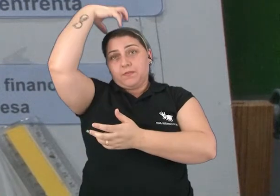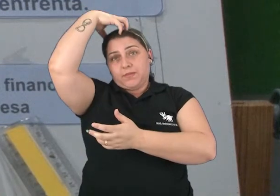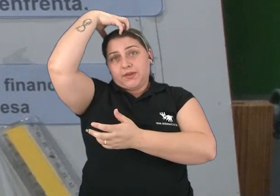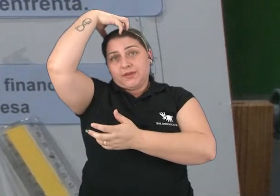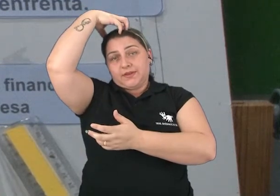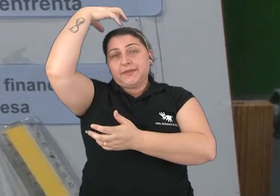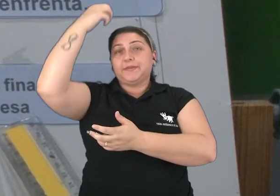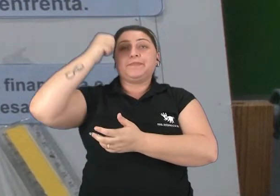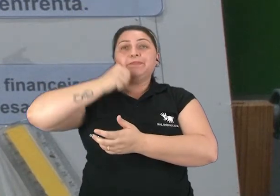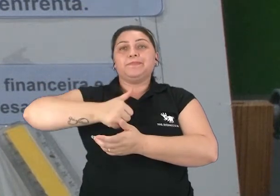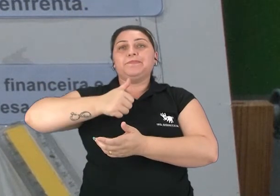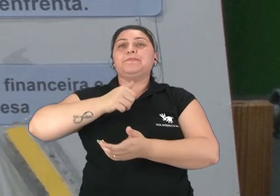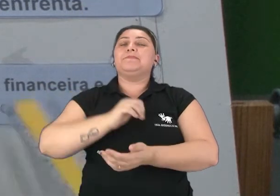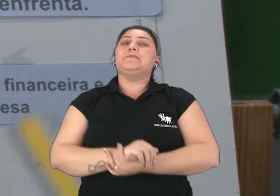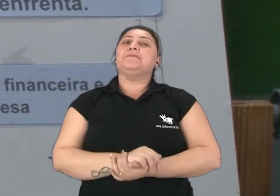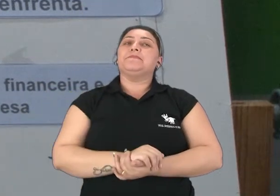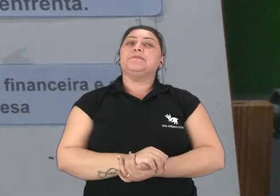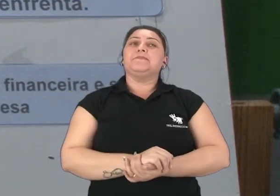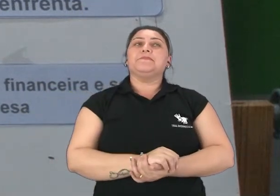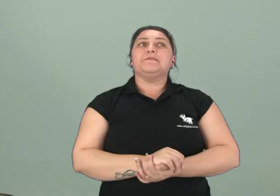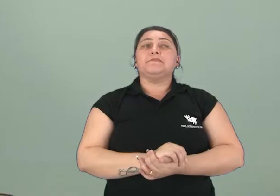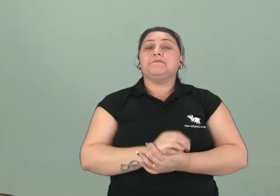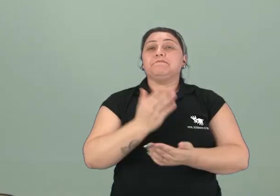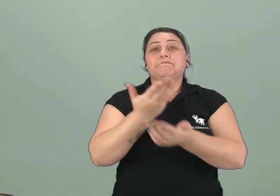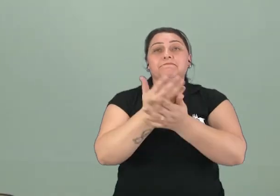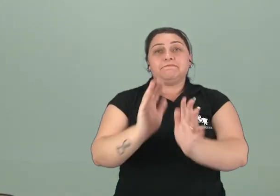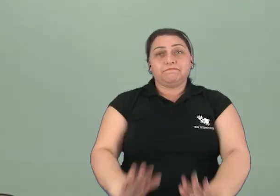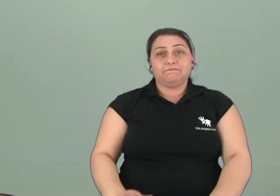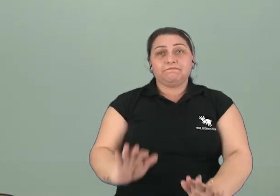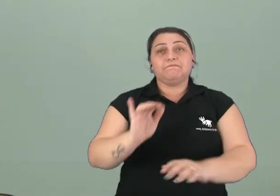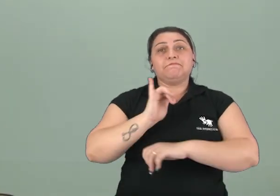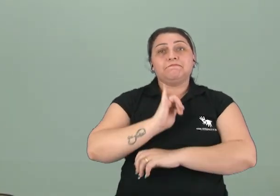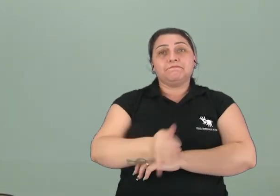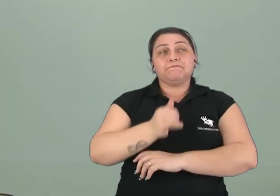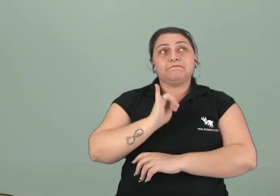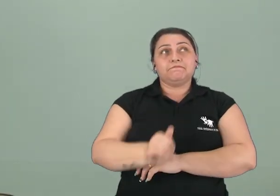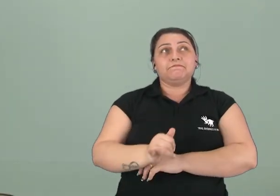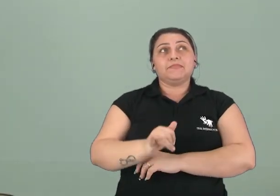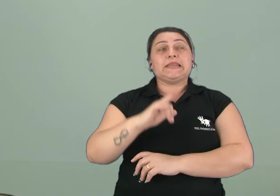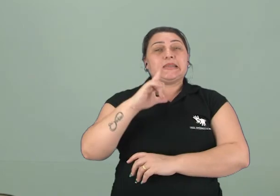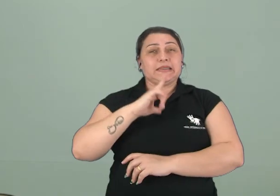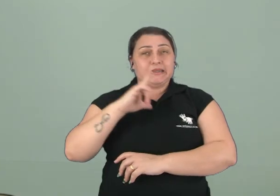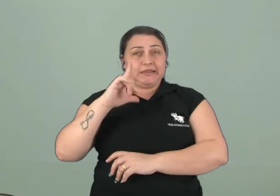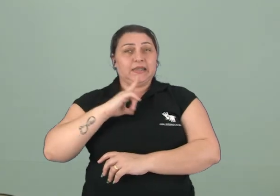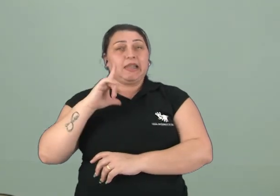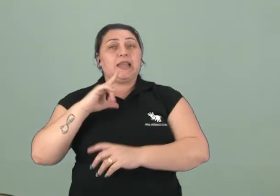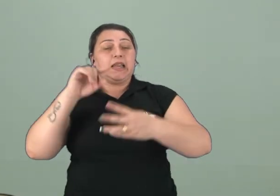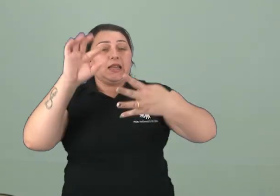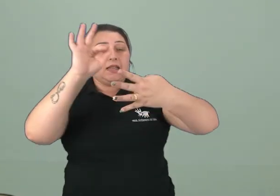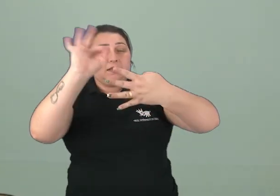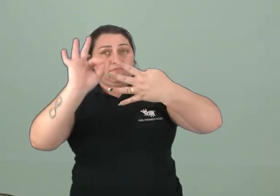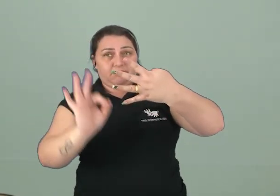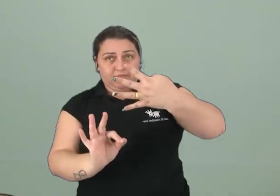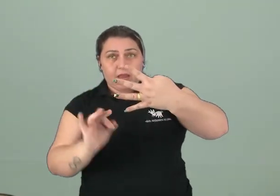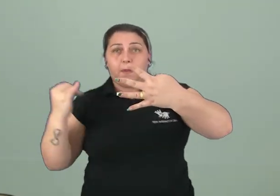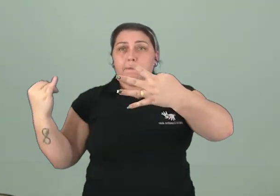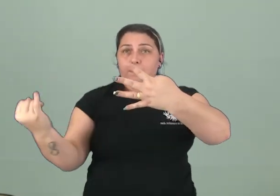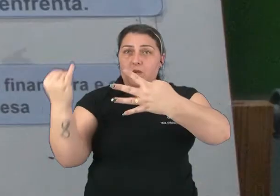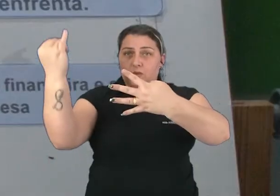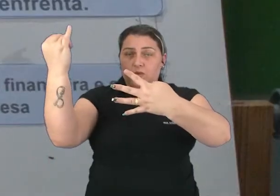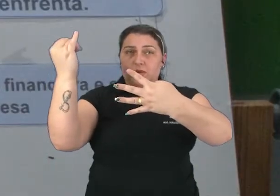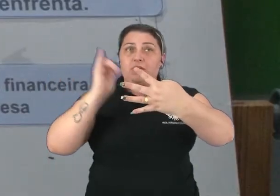com a princesa tá E assim terminou o conto então tem esses pontos cruciais e um conto tá